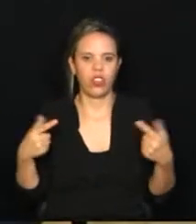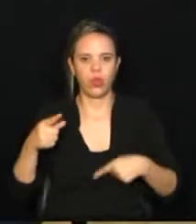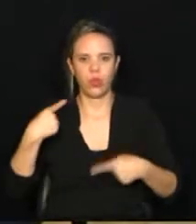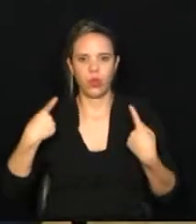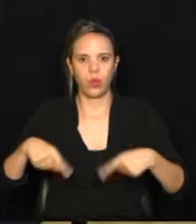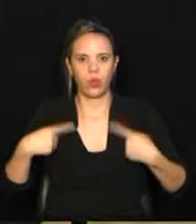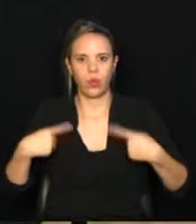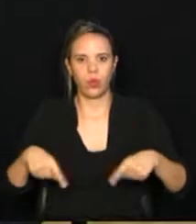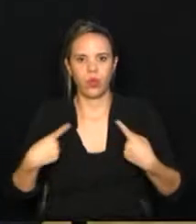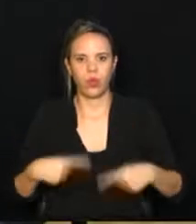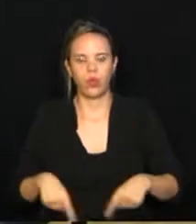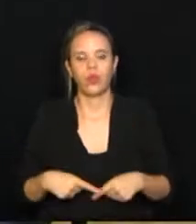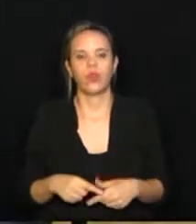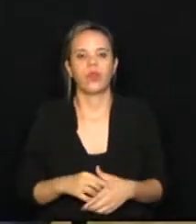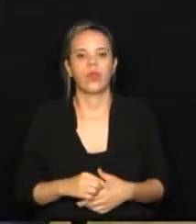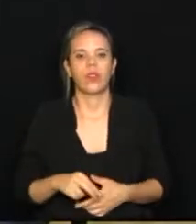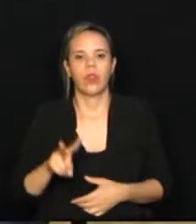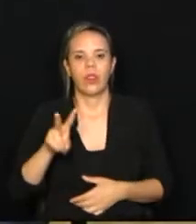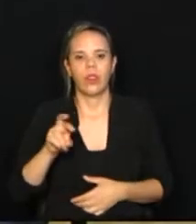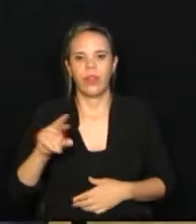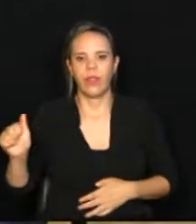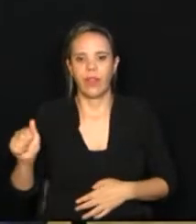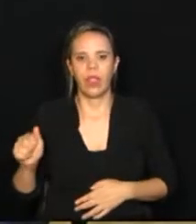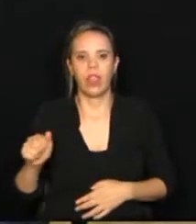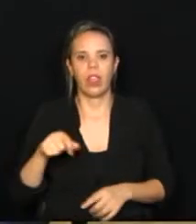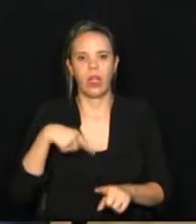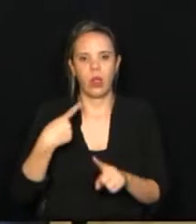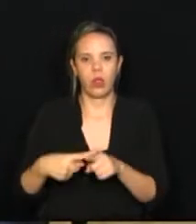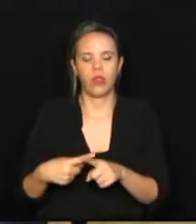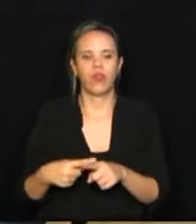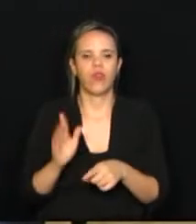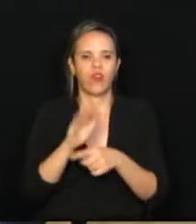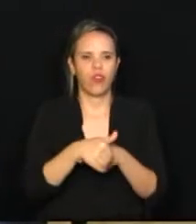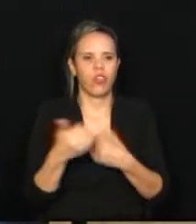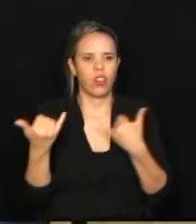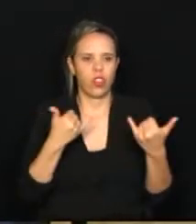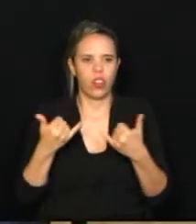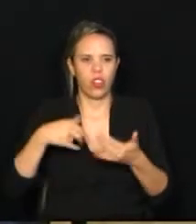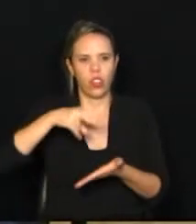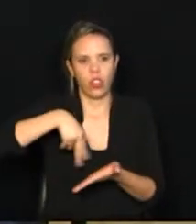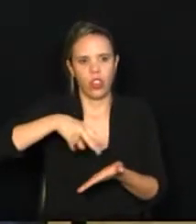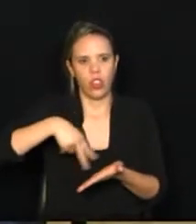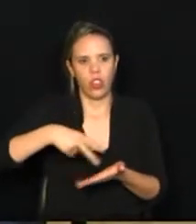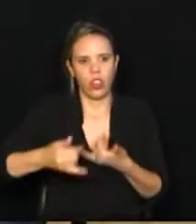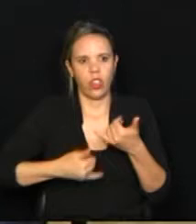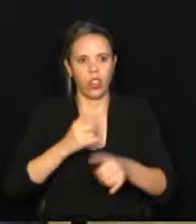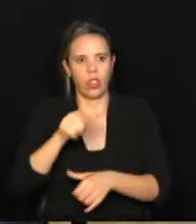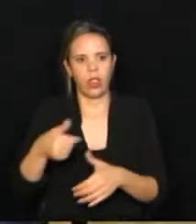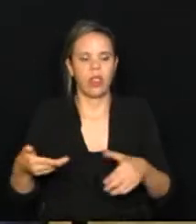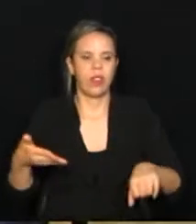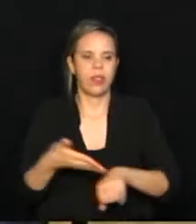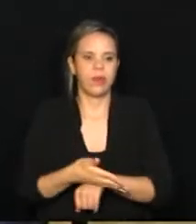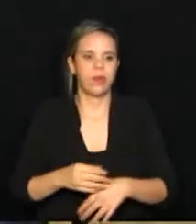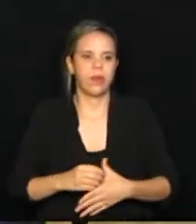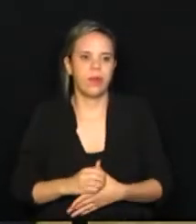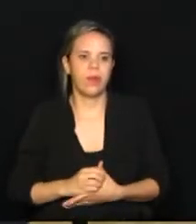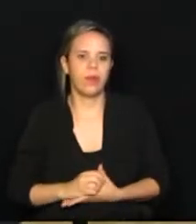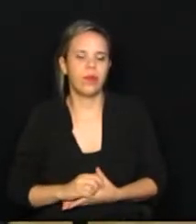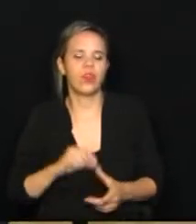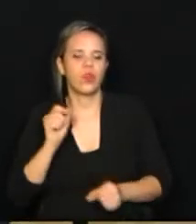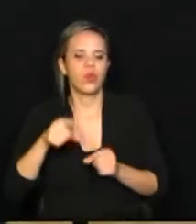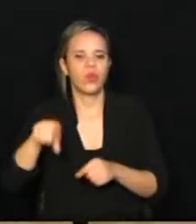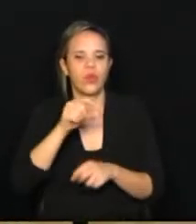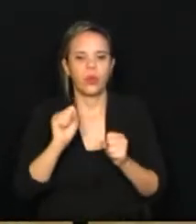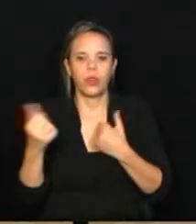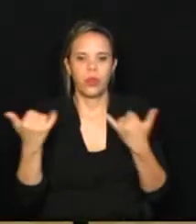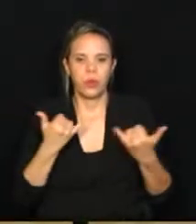entrevistei atletas do Veracruz Basquete que já me contaram das danças que tem no vestiário e que depois entra. O que você pode